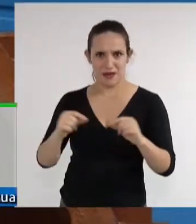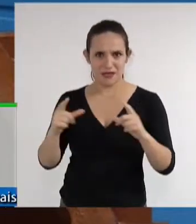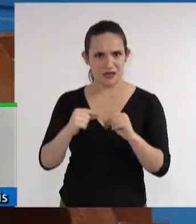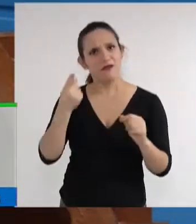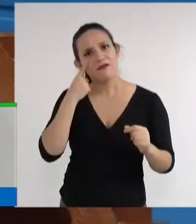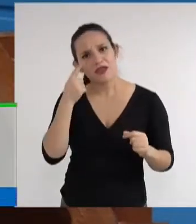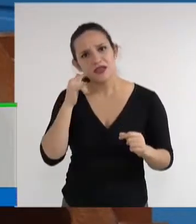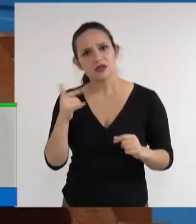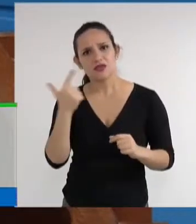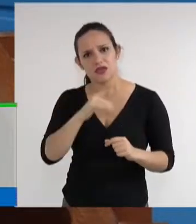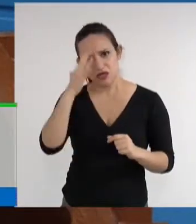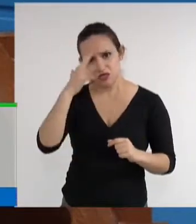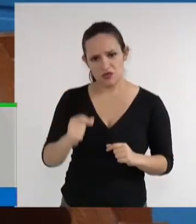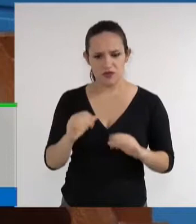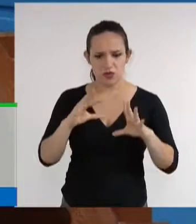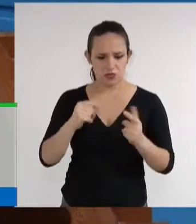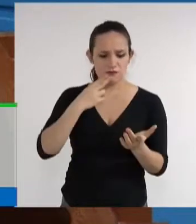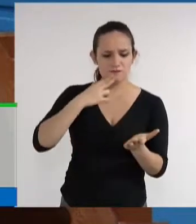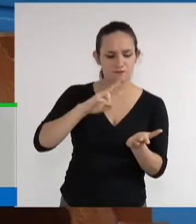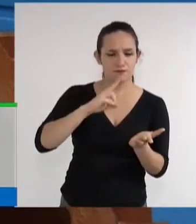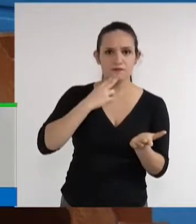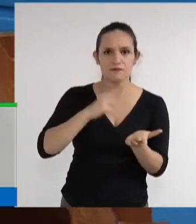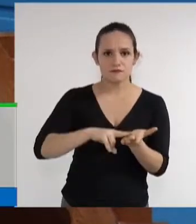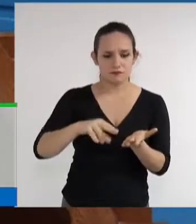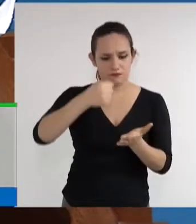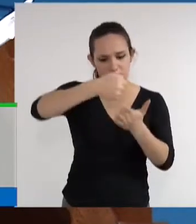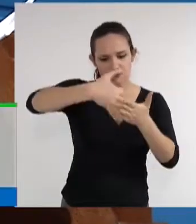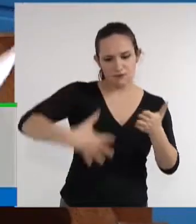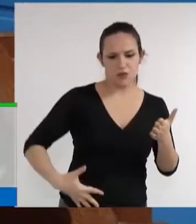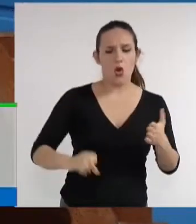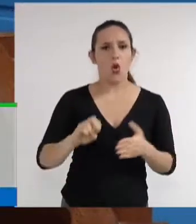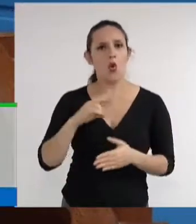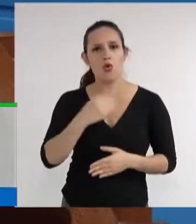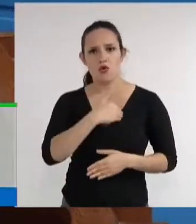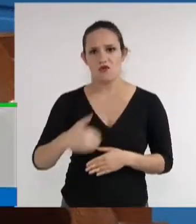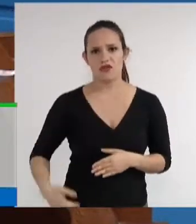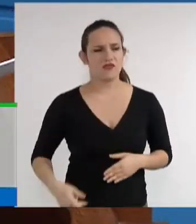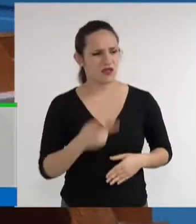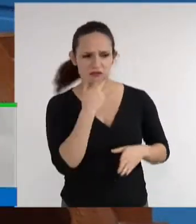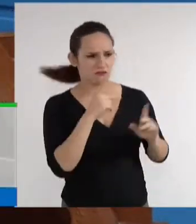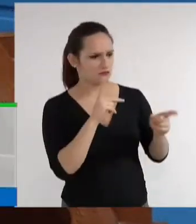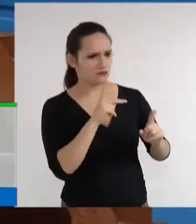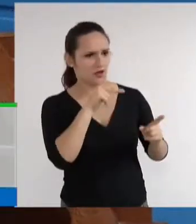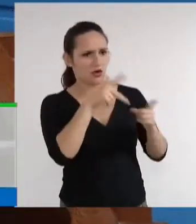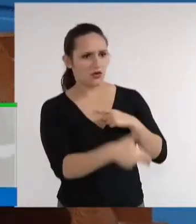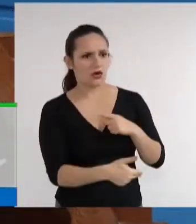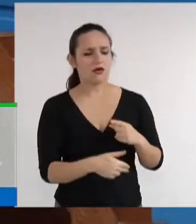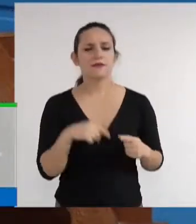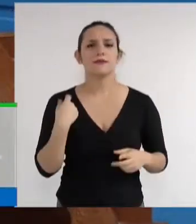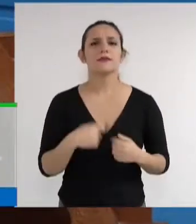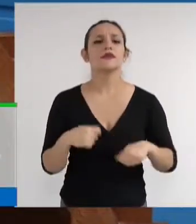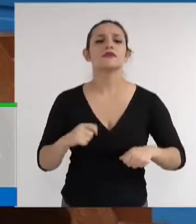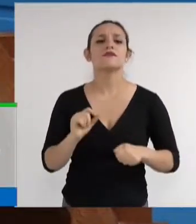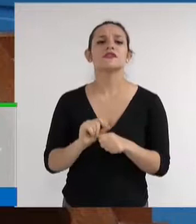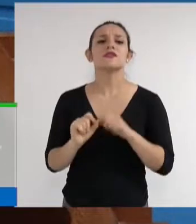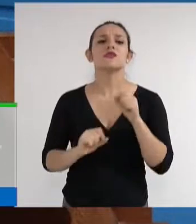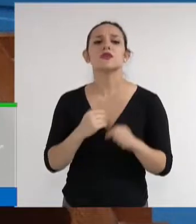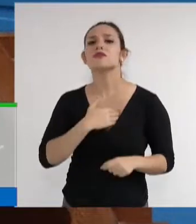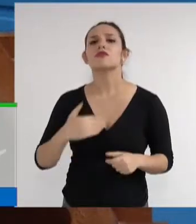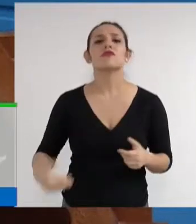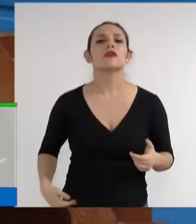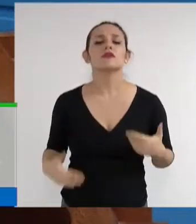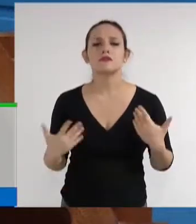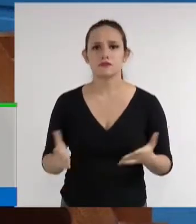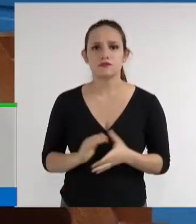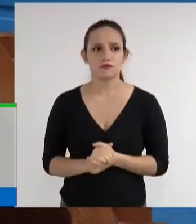resolve o que foi colocado aqui na Carta Aberta de Mato Grosso do Sul, ou o governo se posiciona dizendo qual o encaminhamento tem que ser feito.